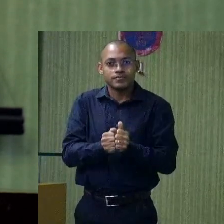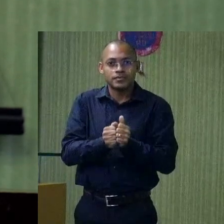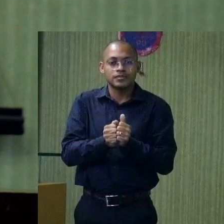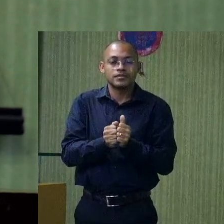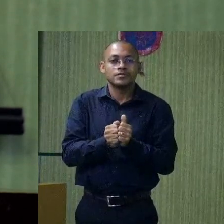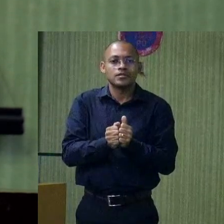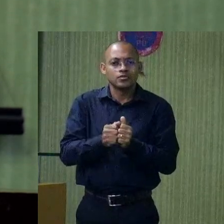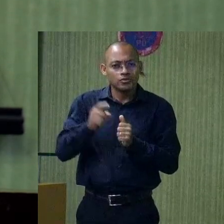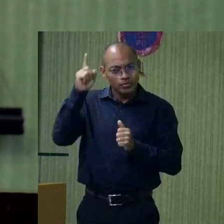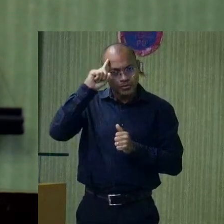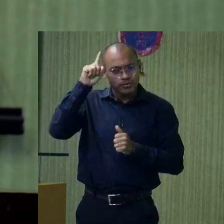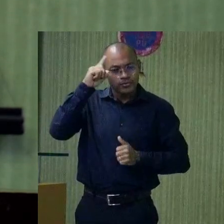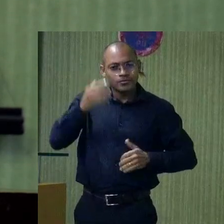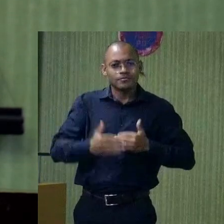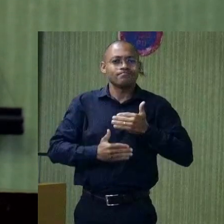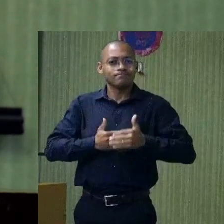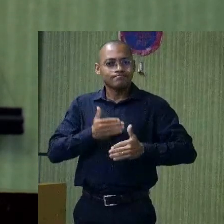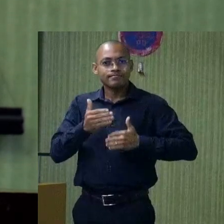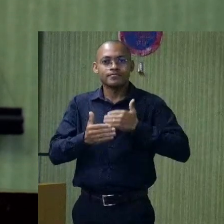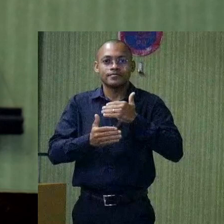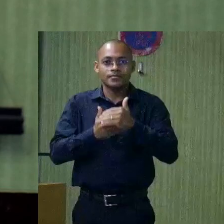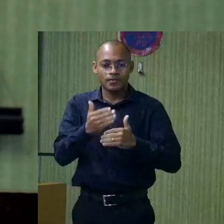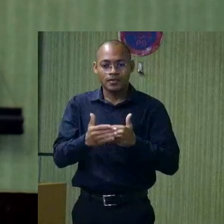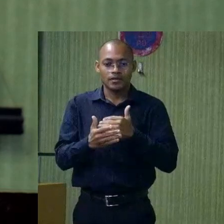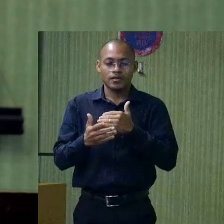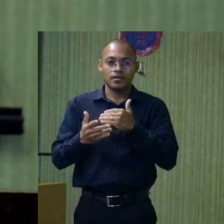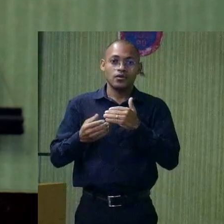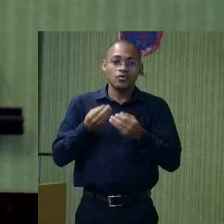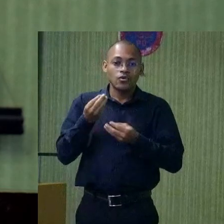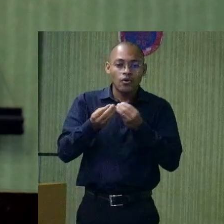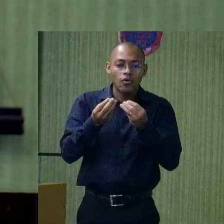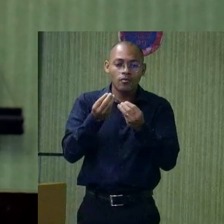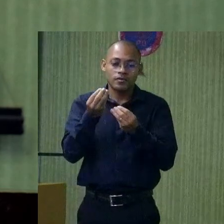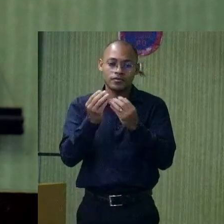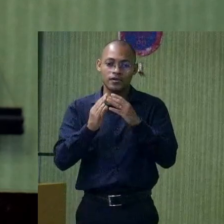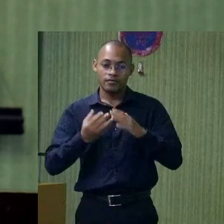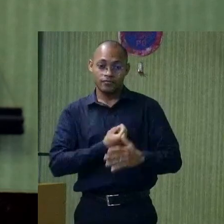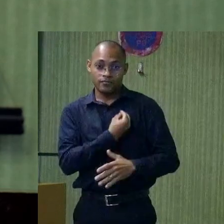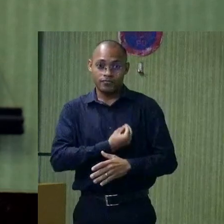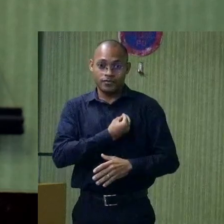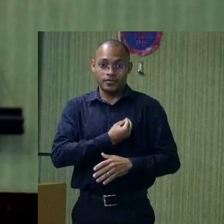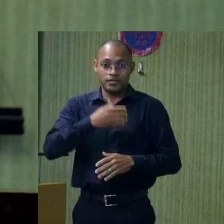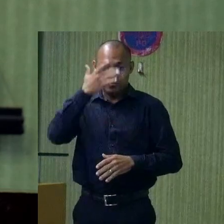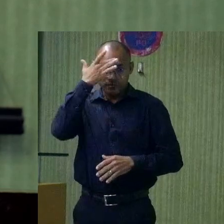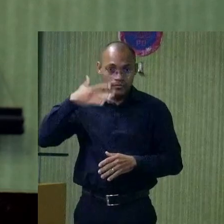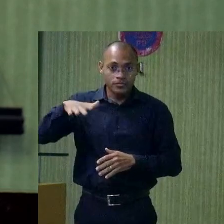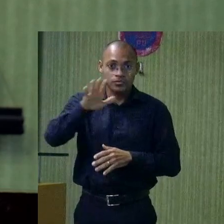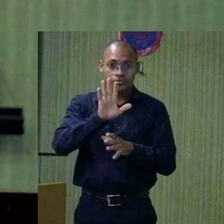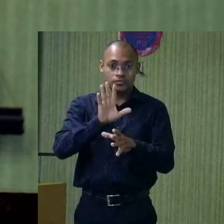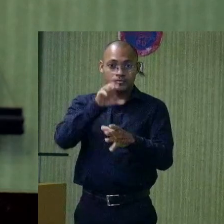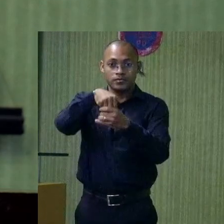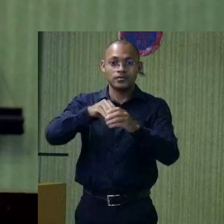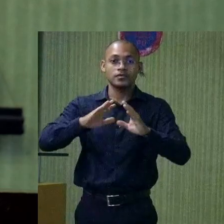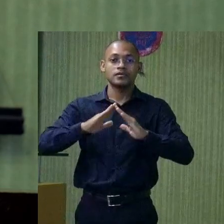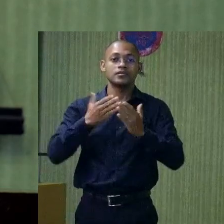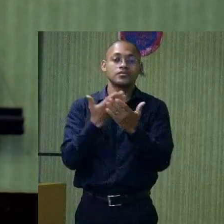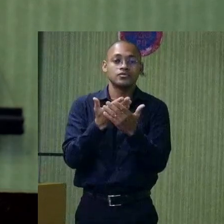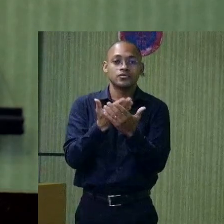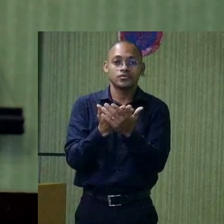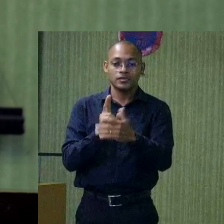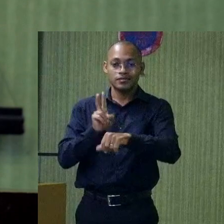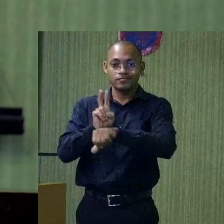a desmobilização desses abrigos que estavam nas escolas que que era a maior parte dos dos